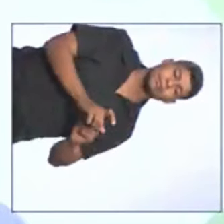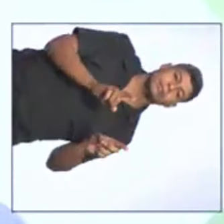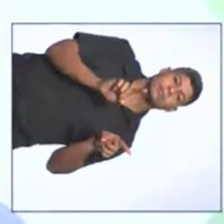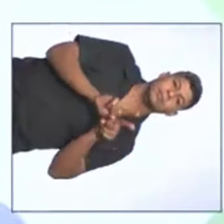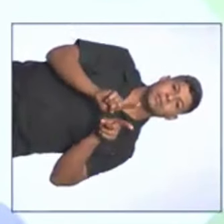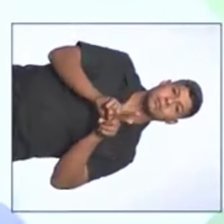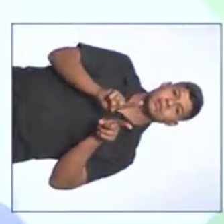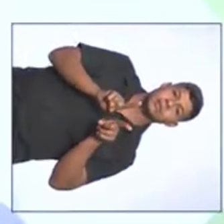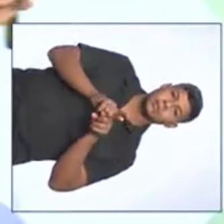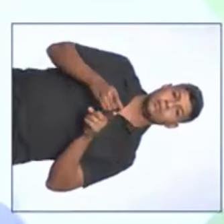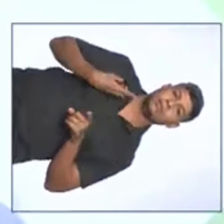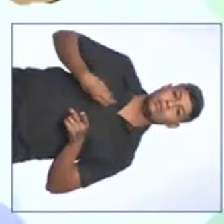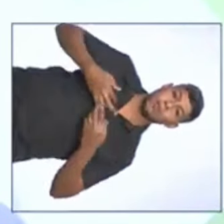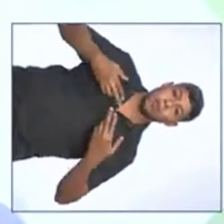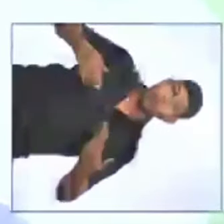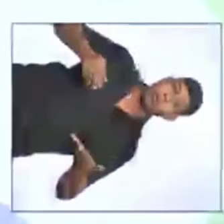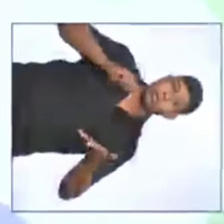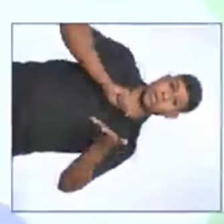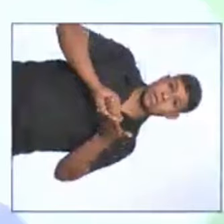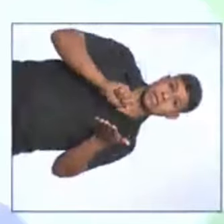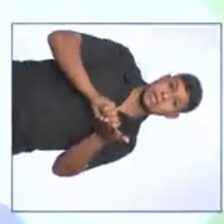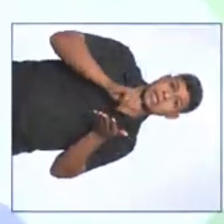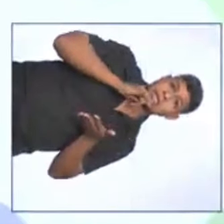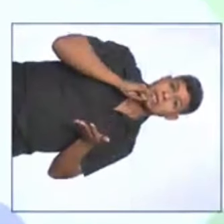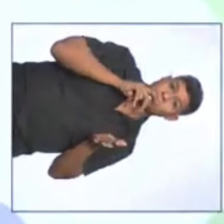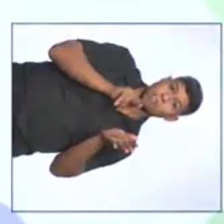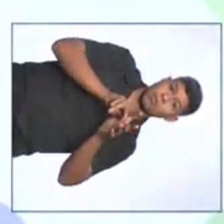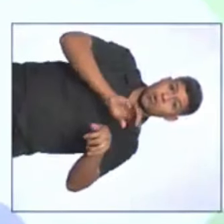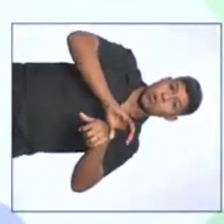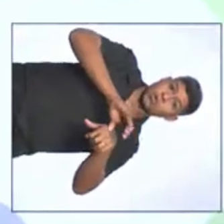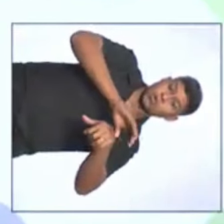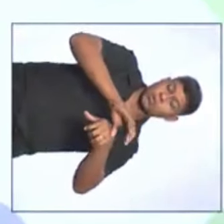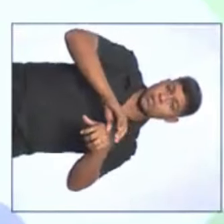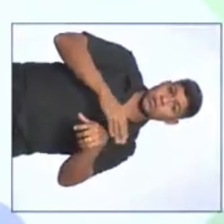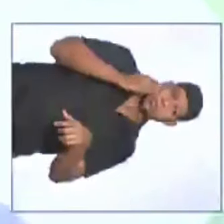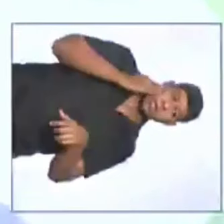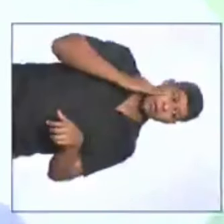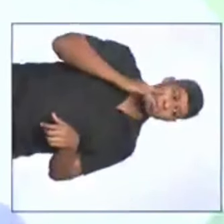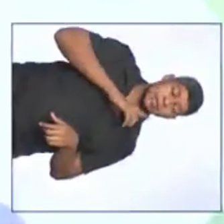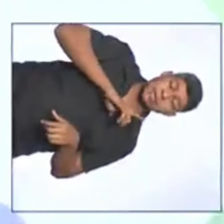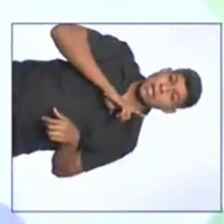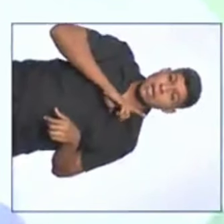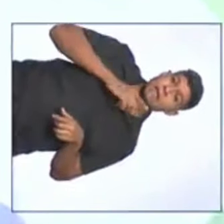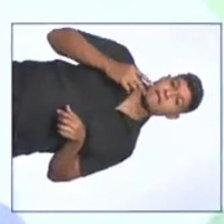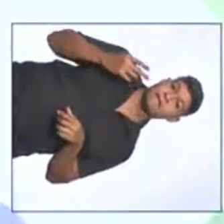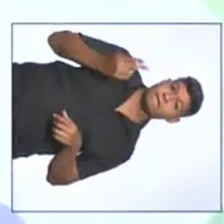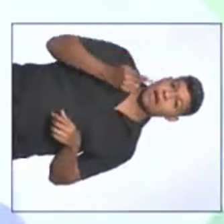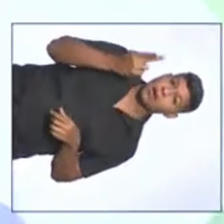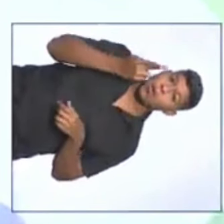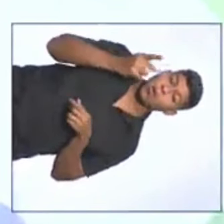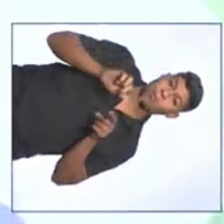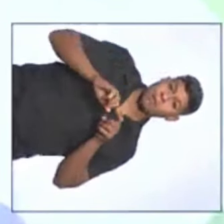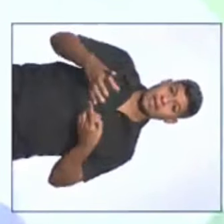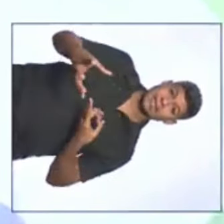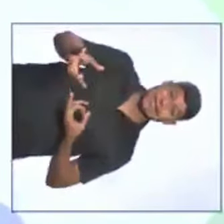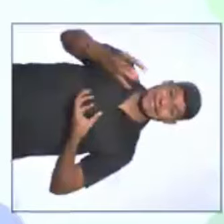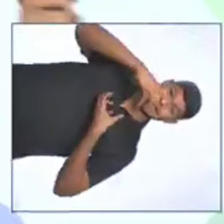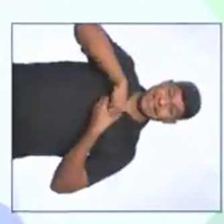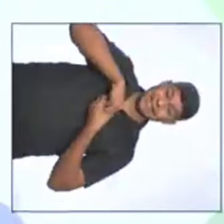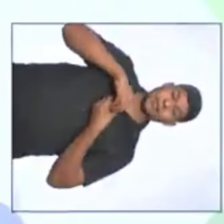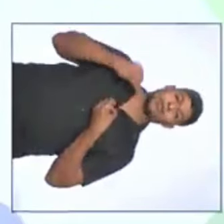realmente aquilo que tá escrito, por exemplo, numa Constituição, né? Por mais que ela tenha, óbvio que um valor, mas o nosso valor sentimental